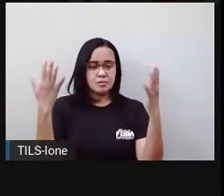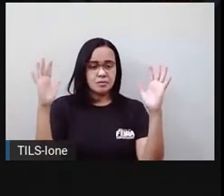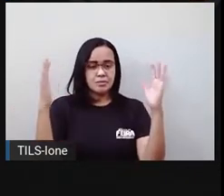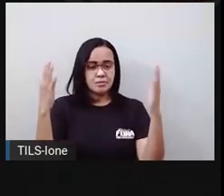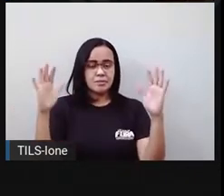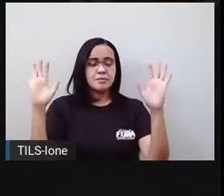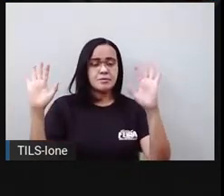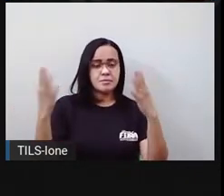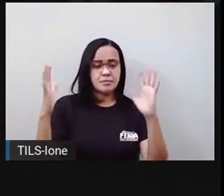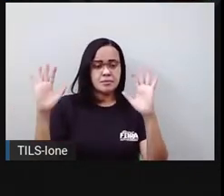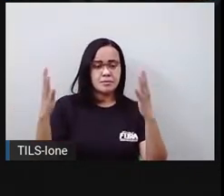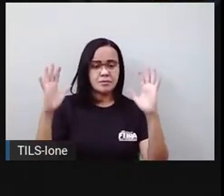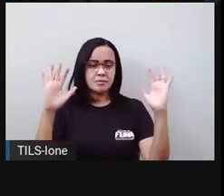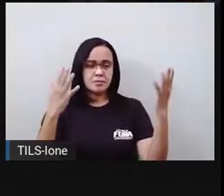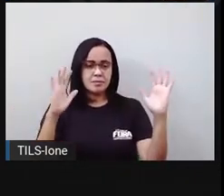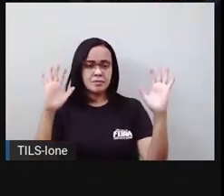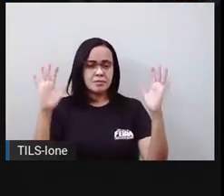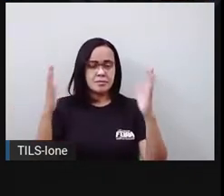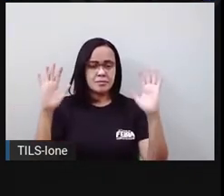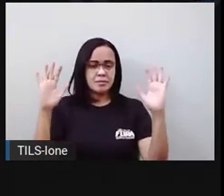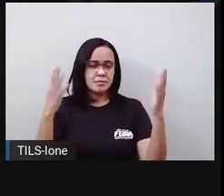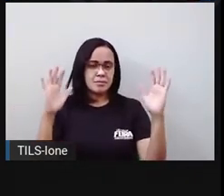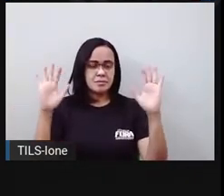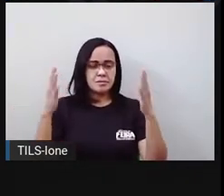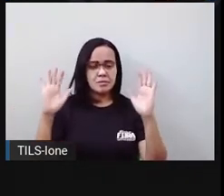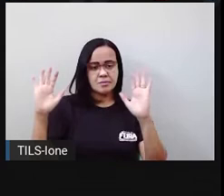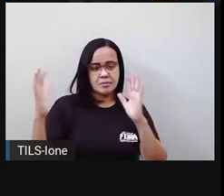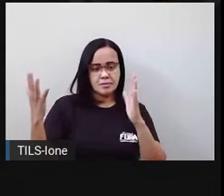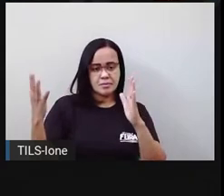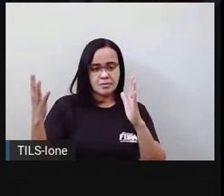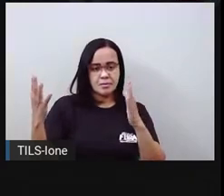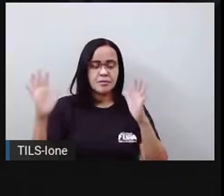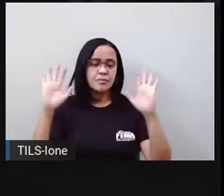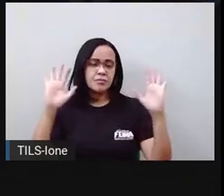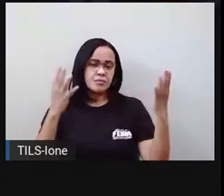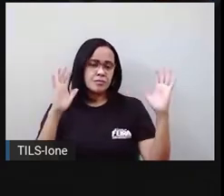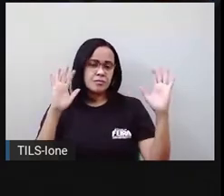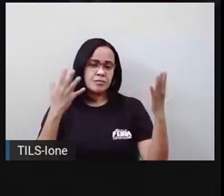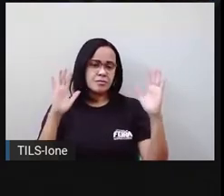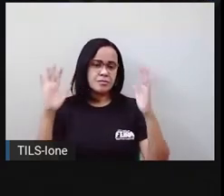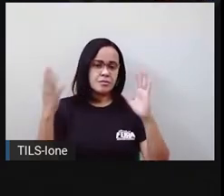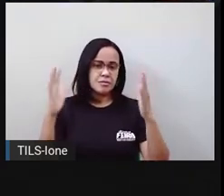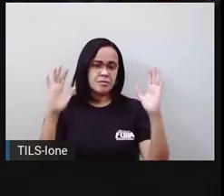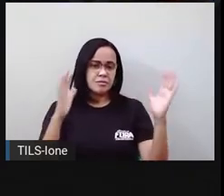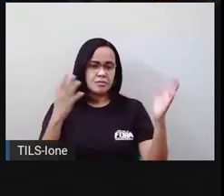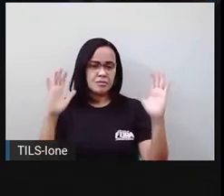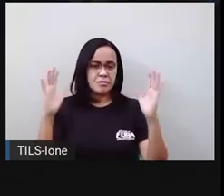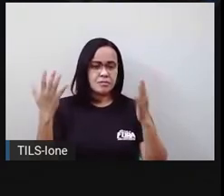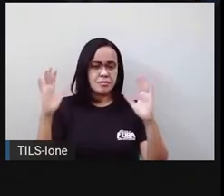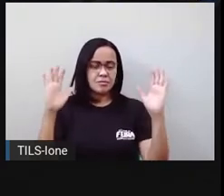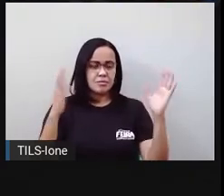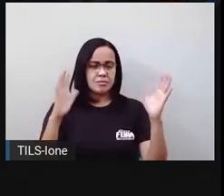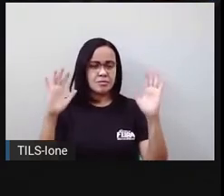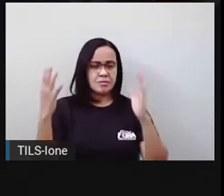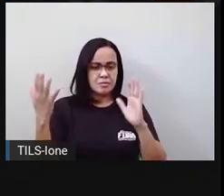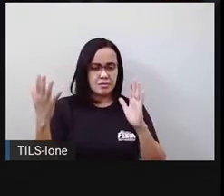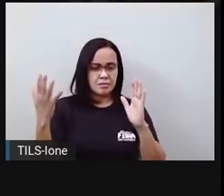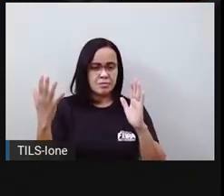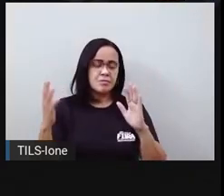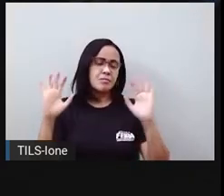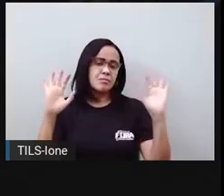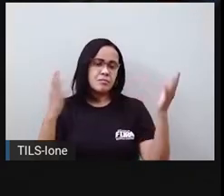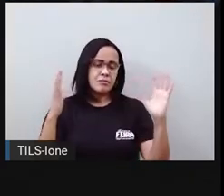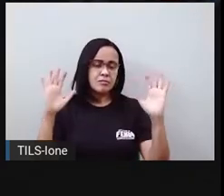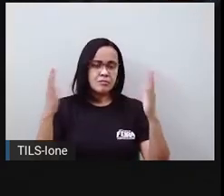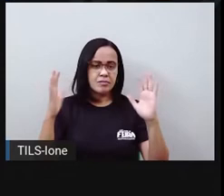jar? Who took the cookie from the cookie jar? Who took the cookie from the cookie jar?